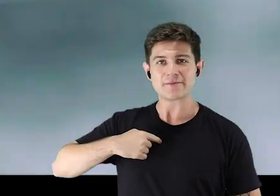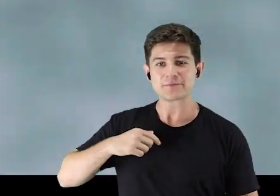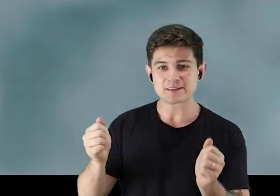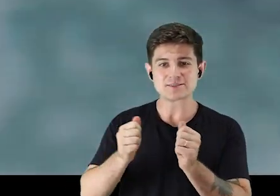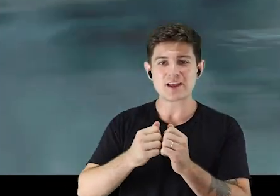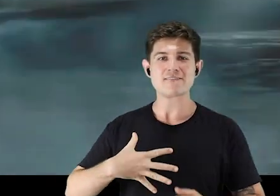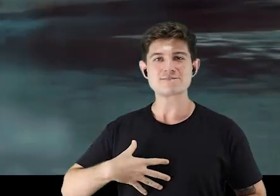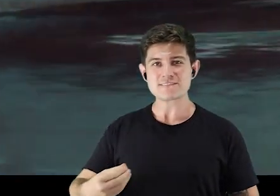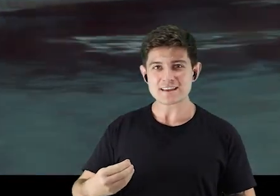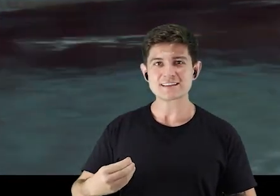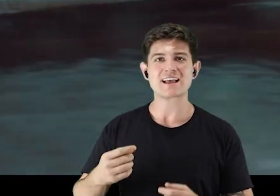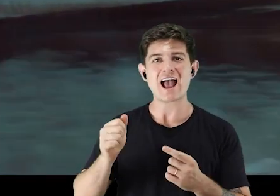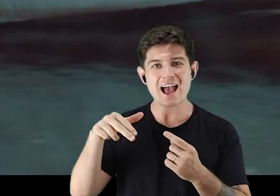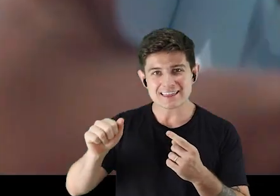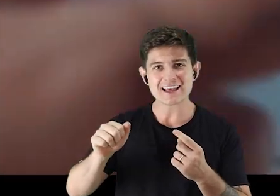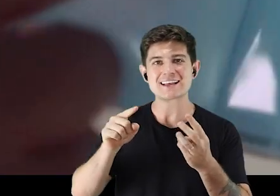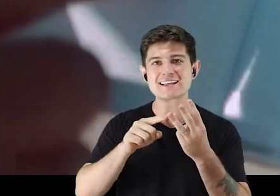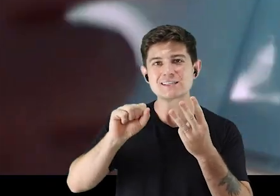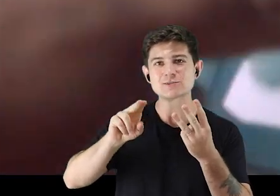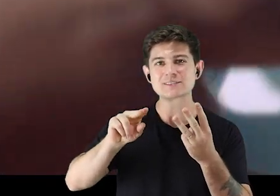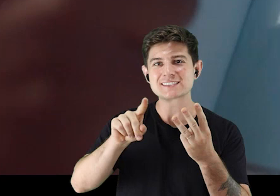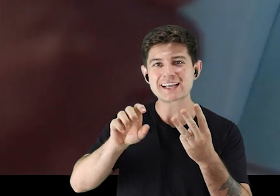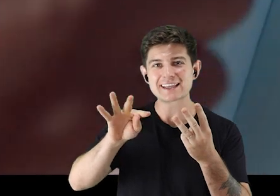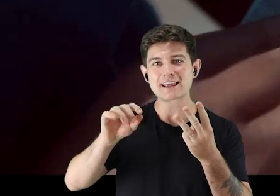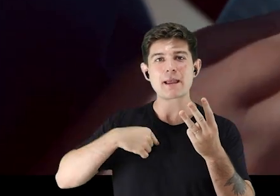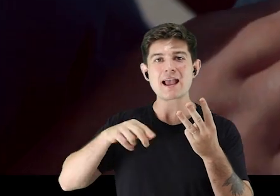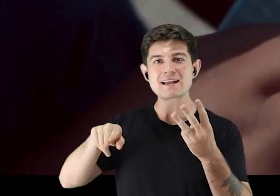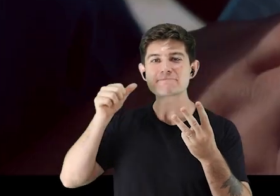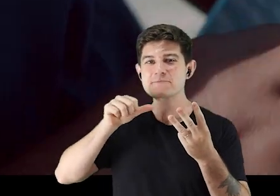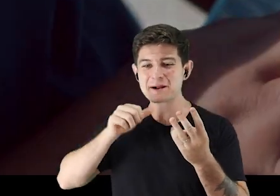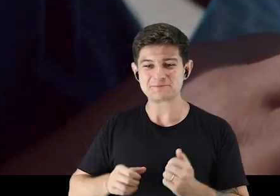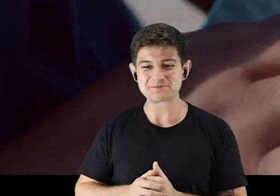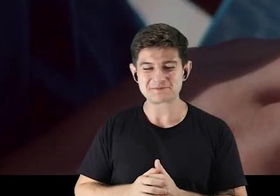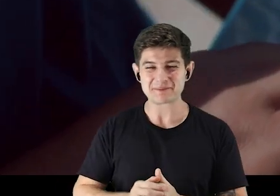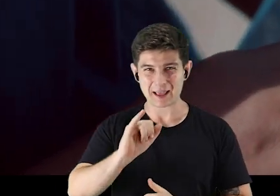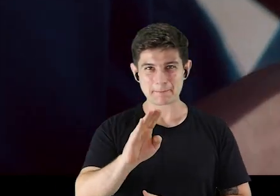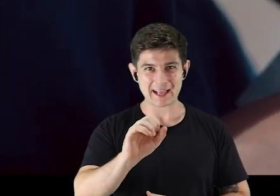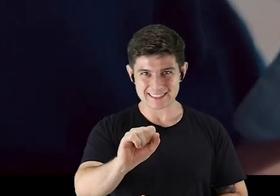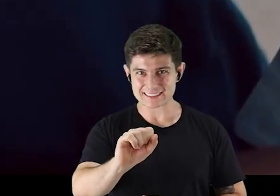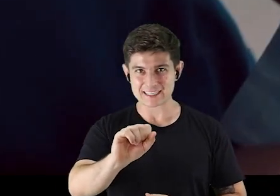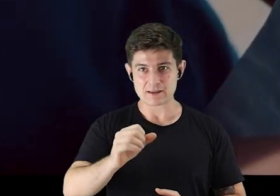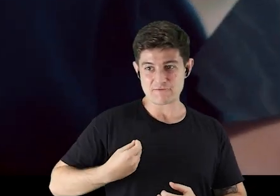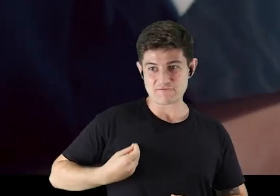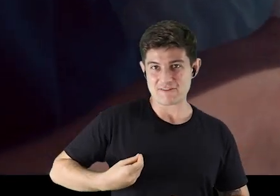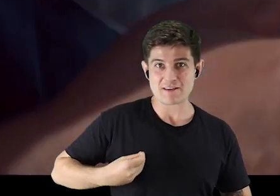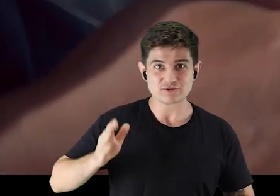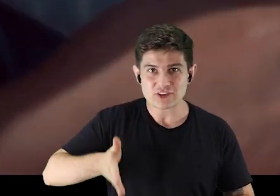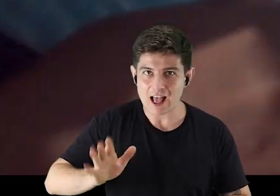aqui sou eu, minha filha, Ana Elisa e Suzete, a minha irmã. Aí antes mesmo do Instituto Solidário